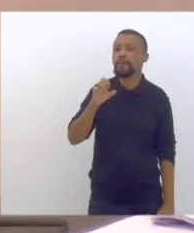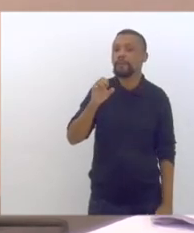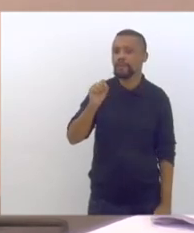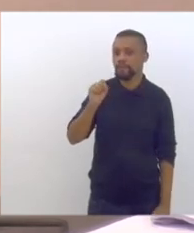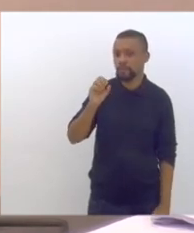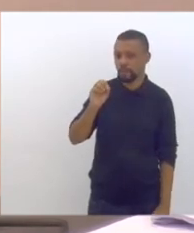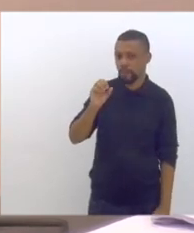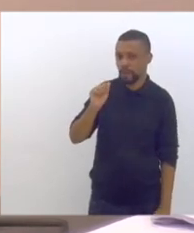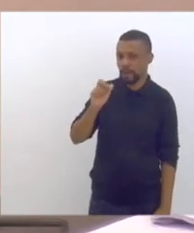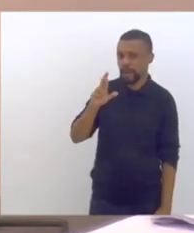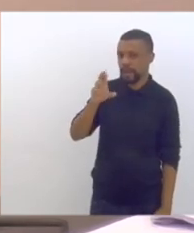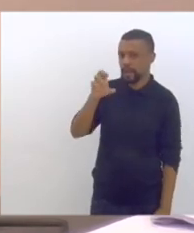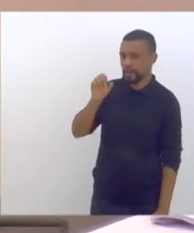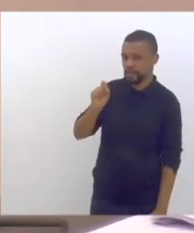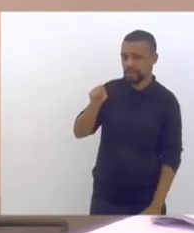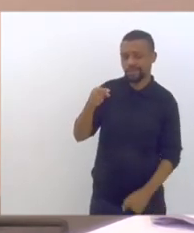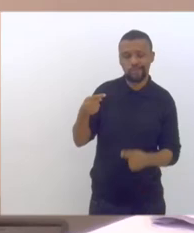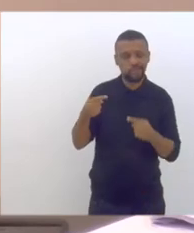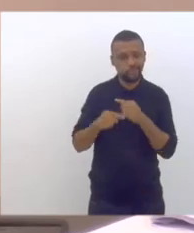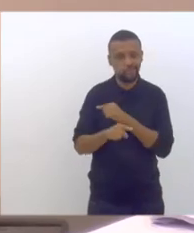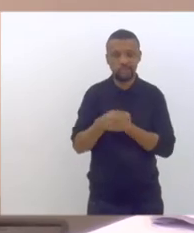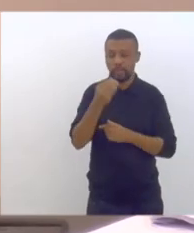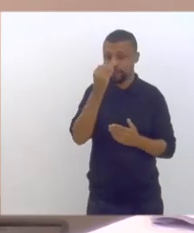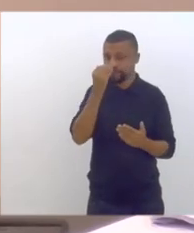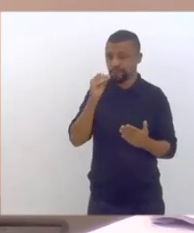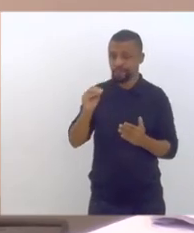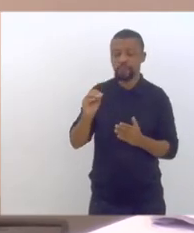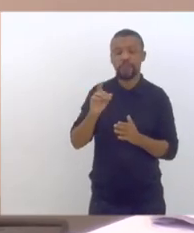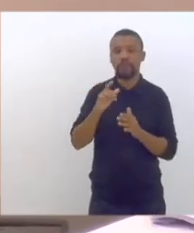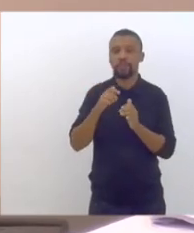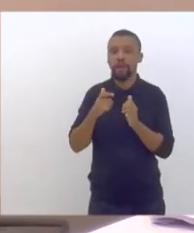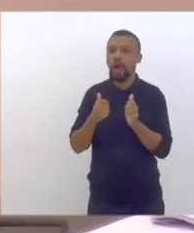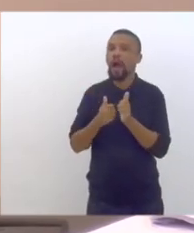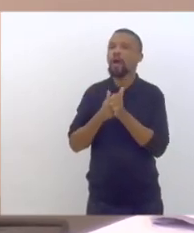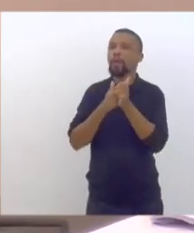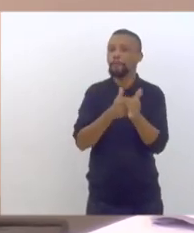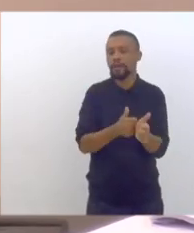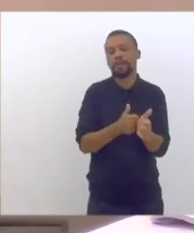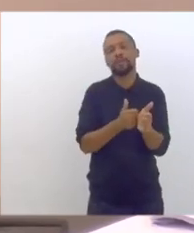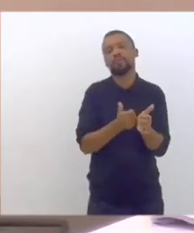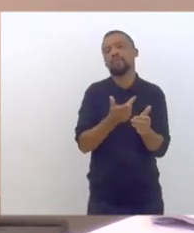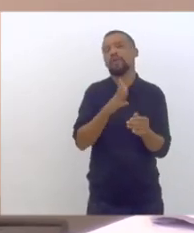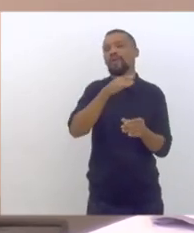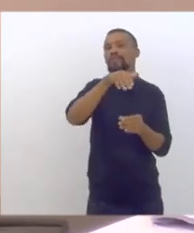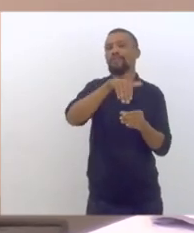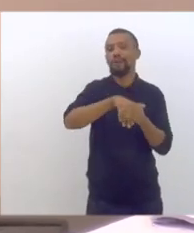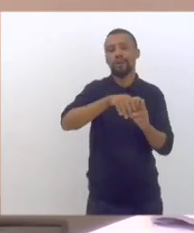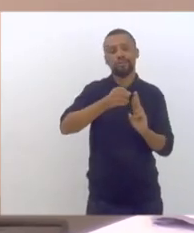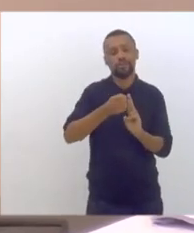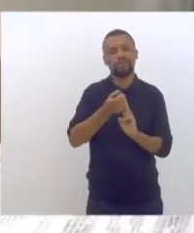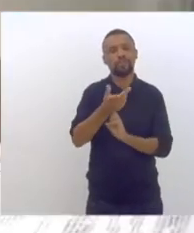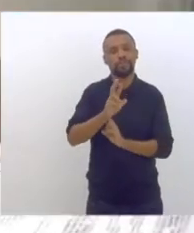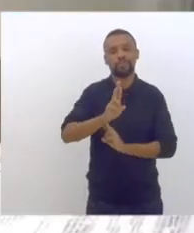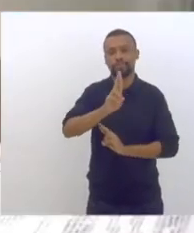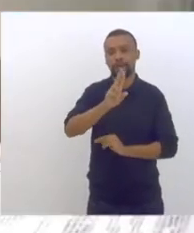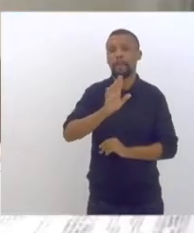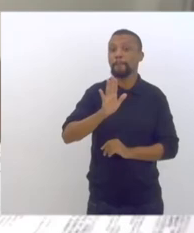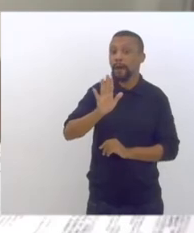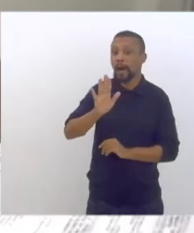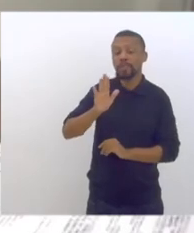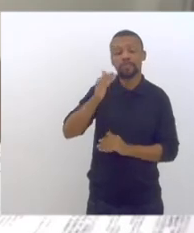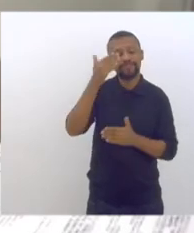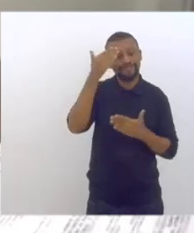a2 estão sendo rejeitado eu estou acompanhando o relator e aliás Presidente